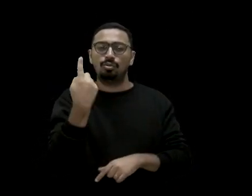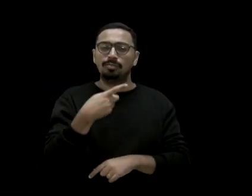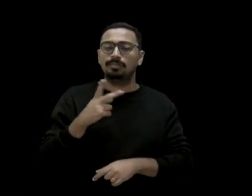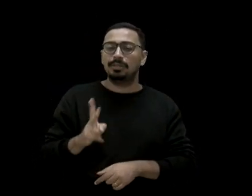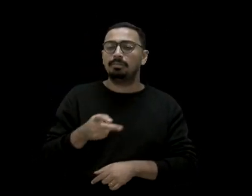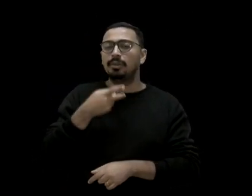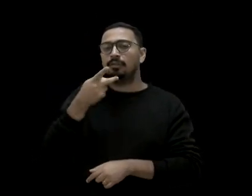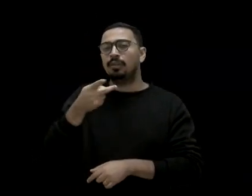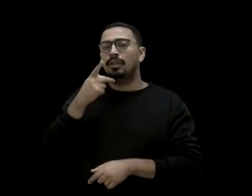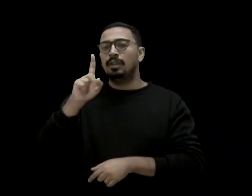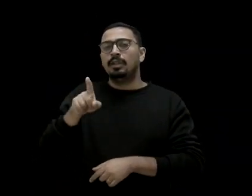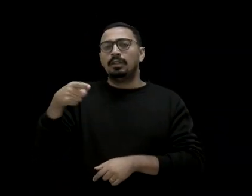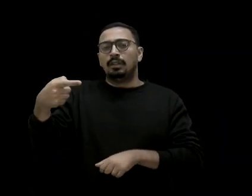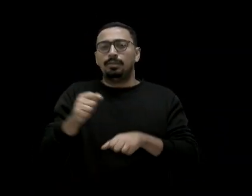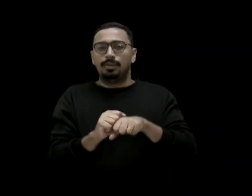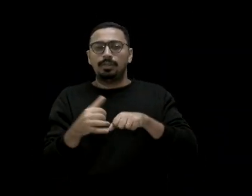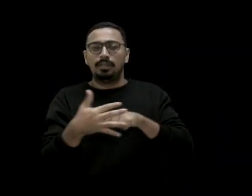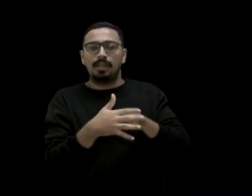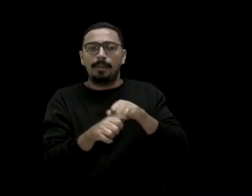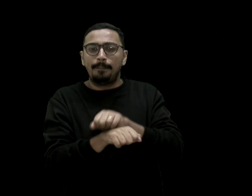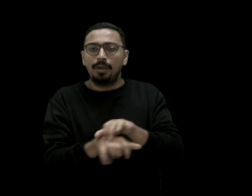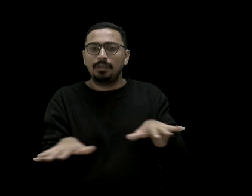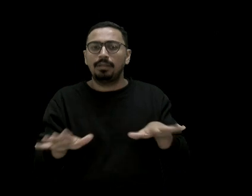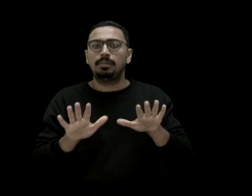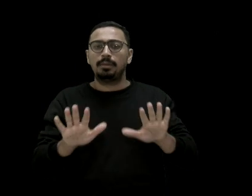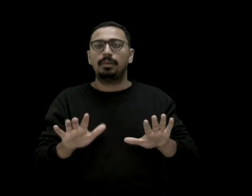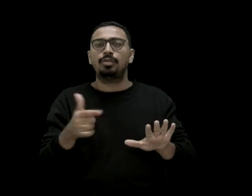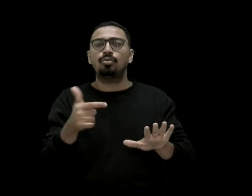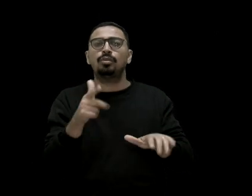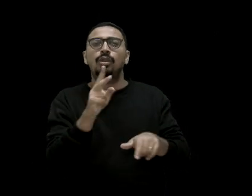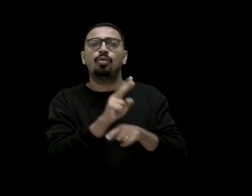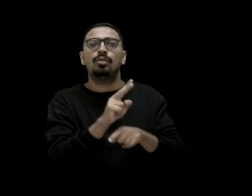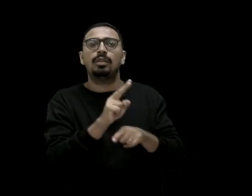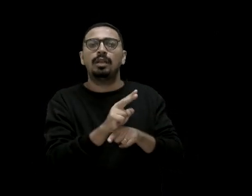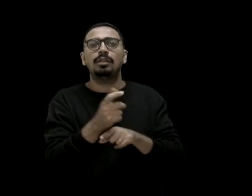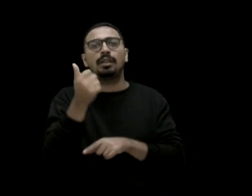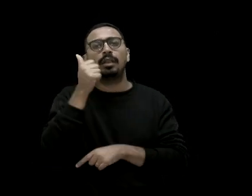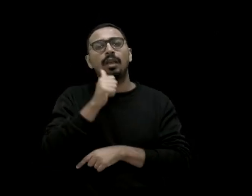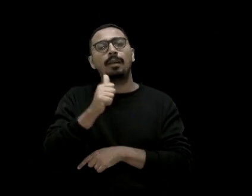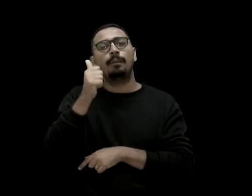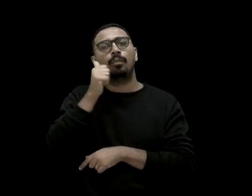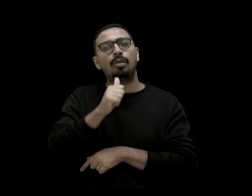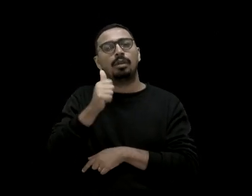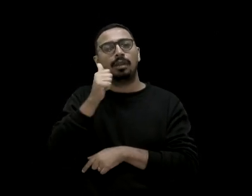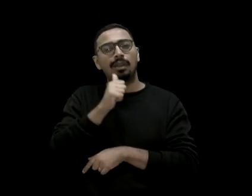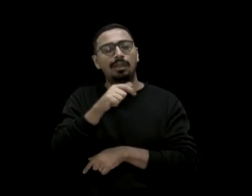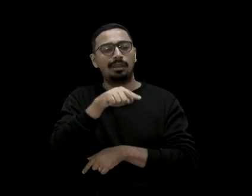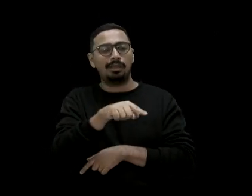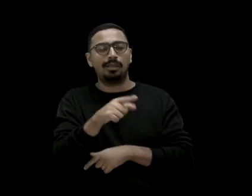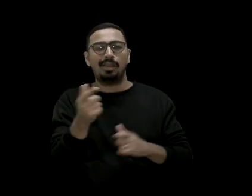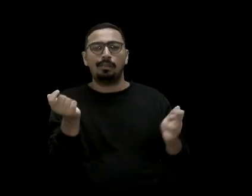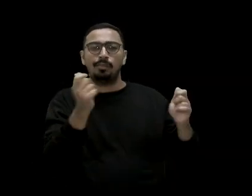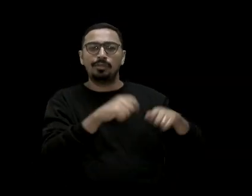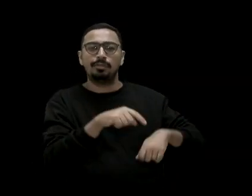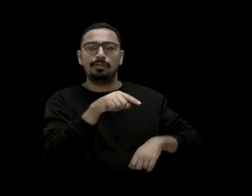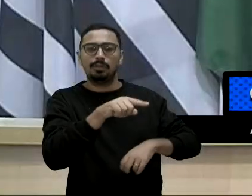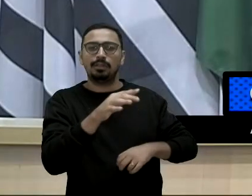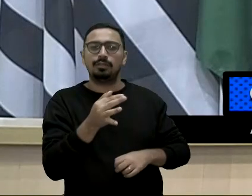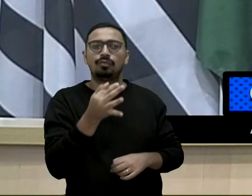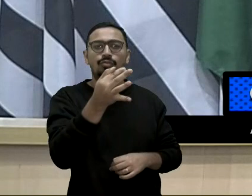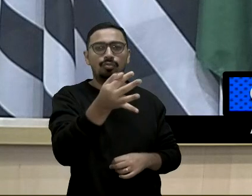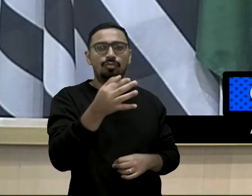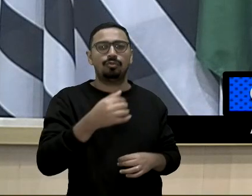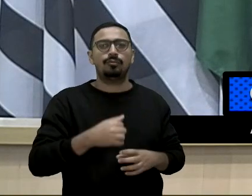futuro pós-pandemia, mas não cuidamos nem um pouco das mulheres que estão tornando possível a construção desse futuro.